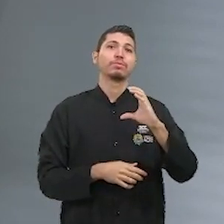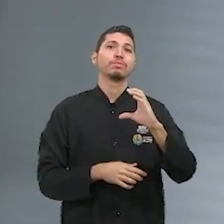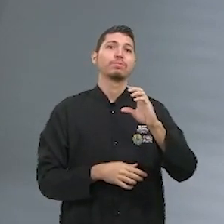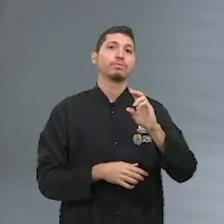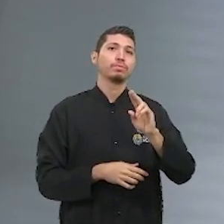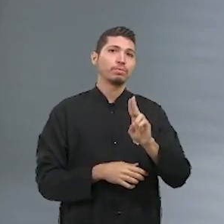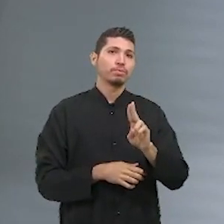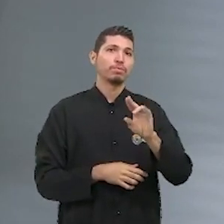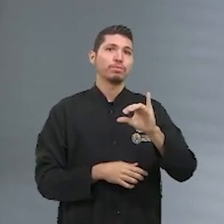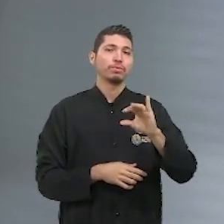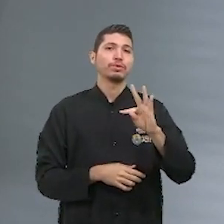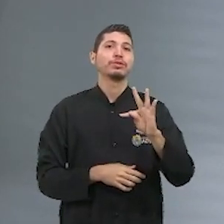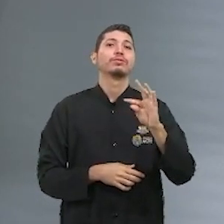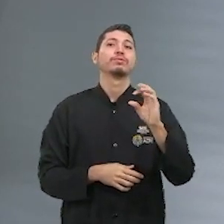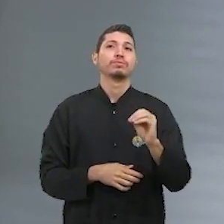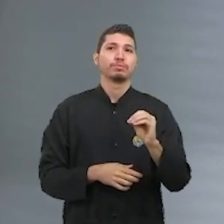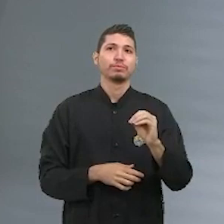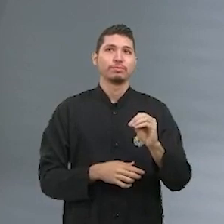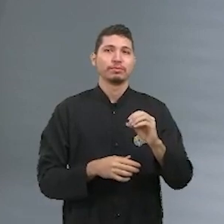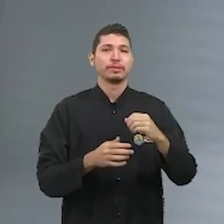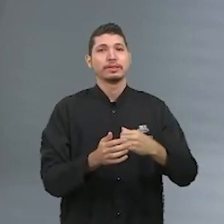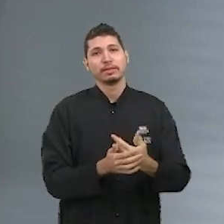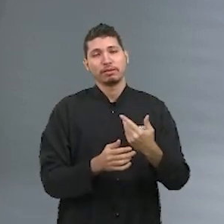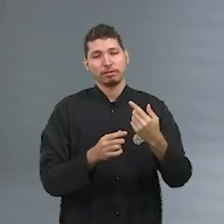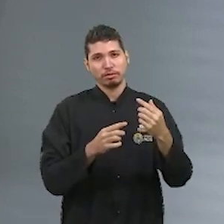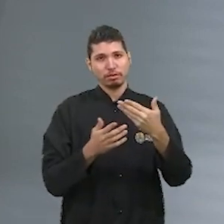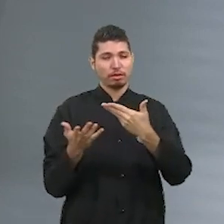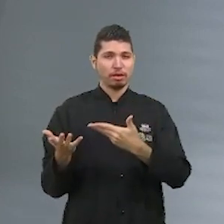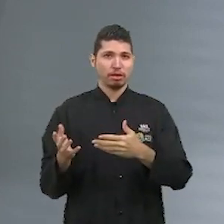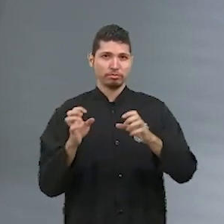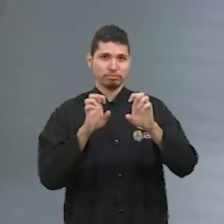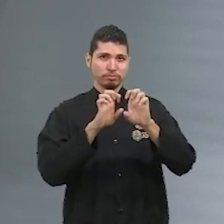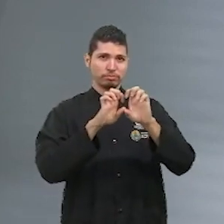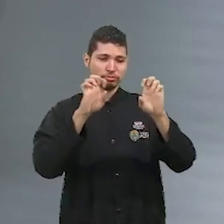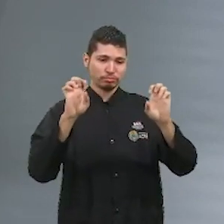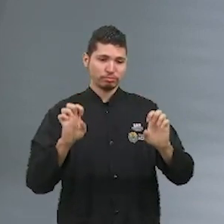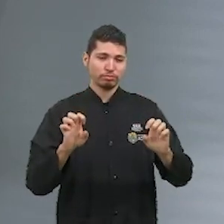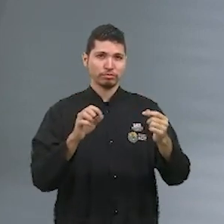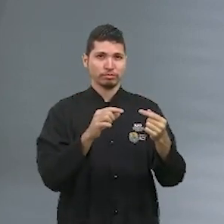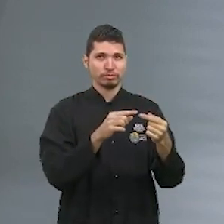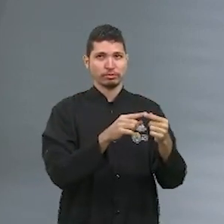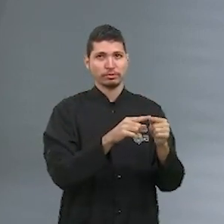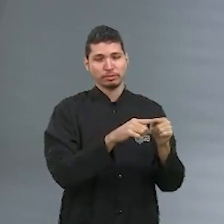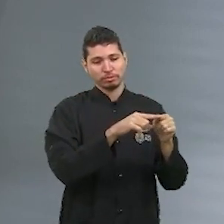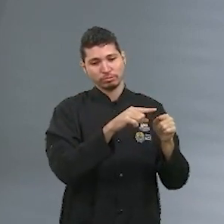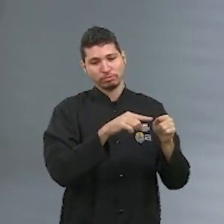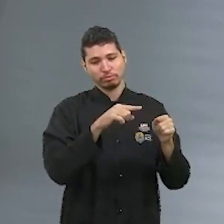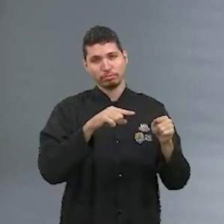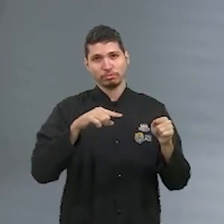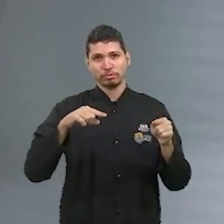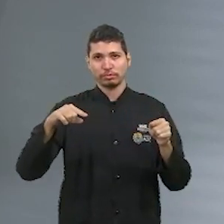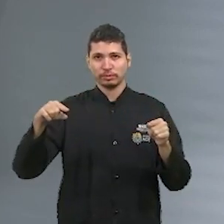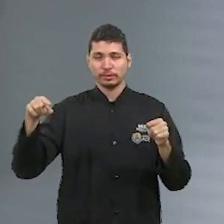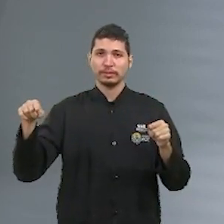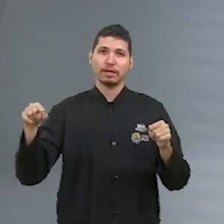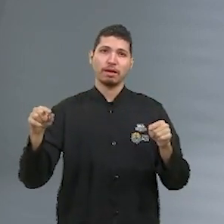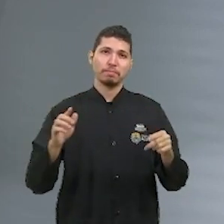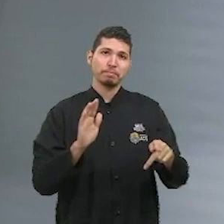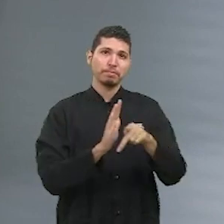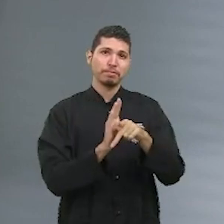tudo bem? De como a gente identificar o gerador elétrico. Porque na próxima aula, nós vamos